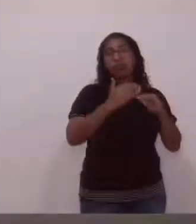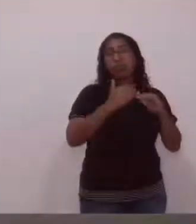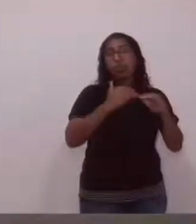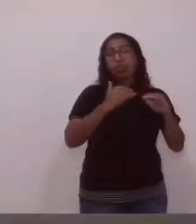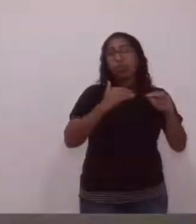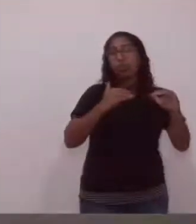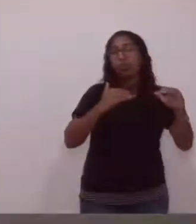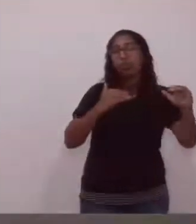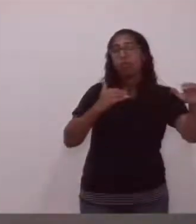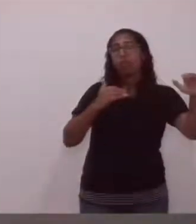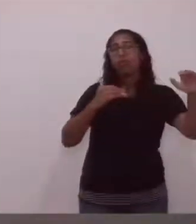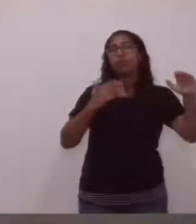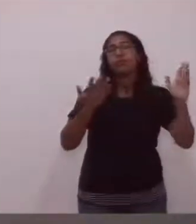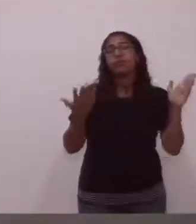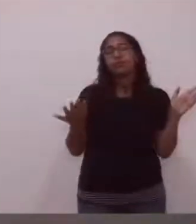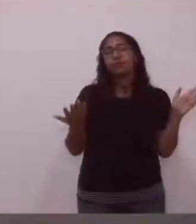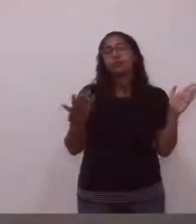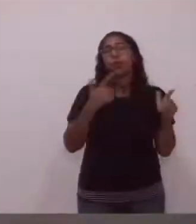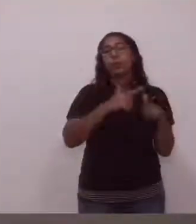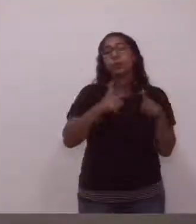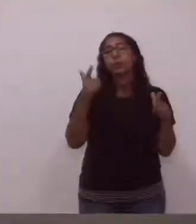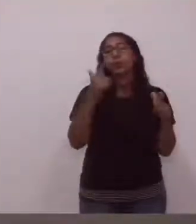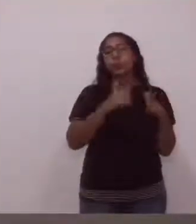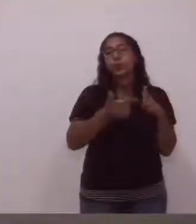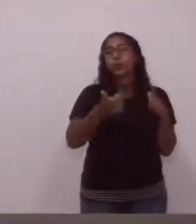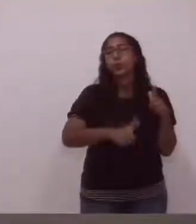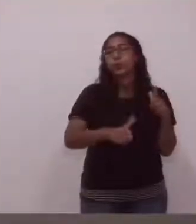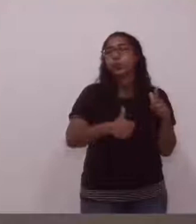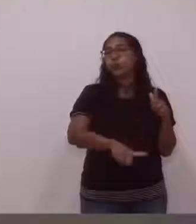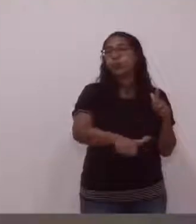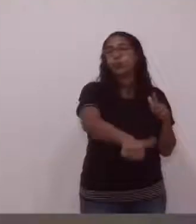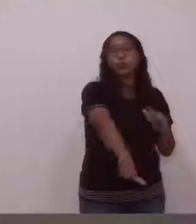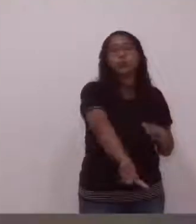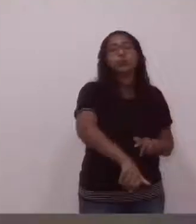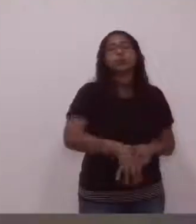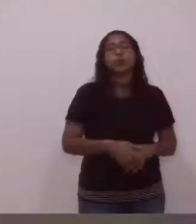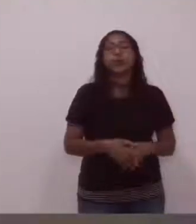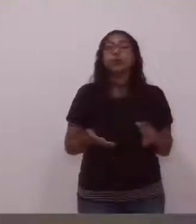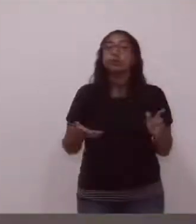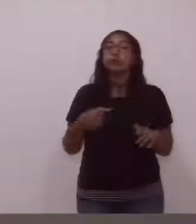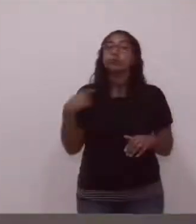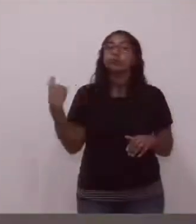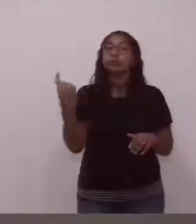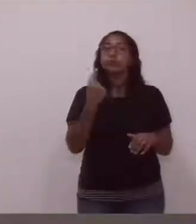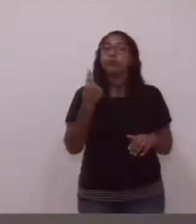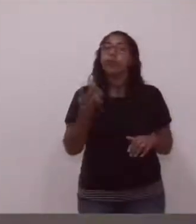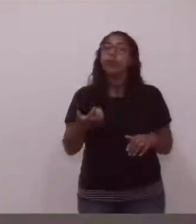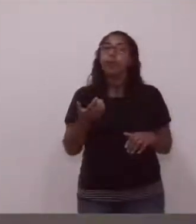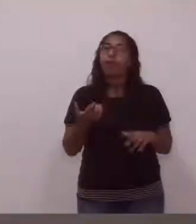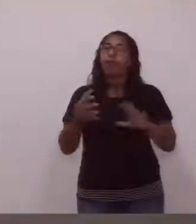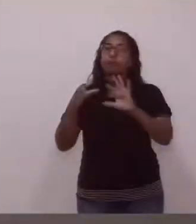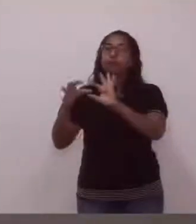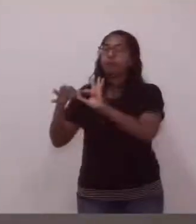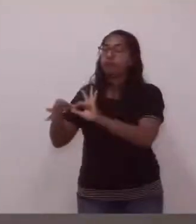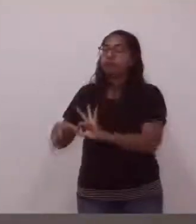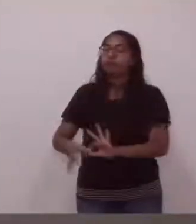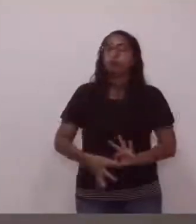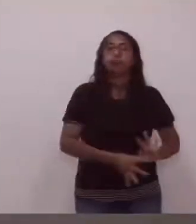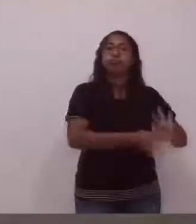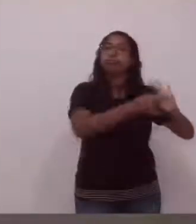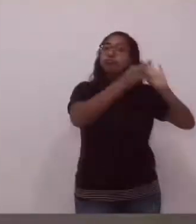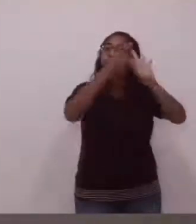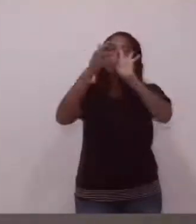serviço público vai passar a ser cada vez maior. Então, o que nós queremos é realmente essa união de todos, como foi colocado